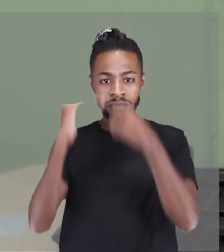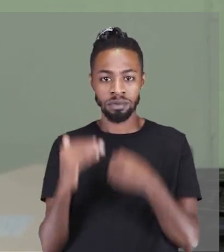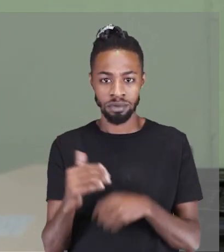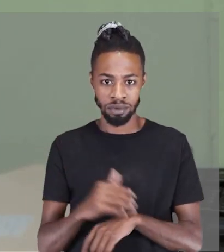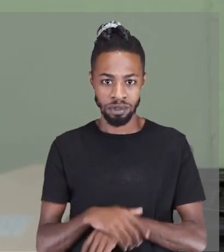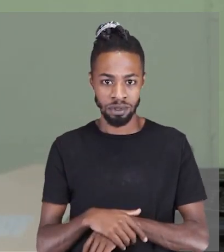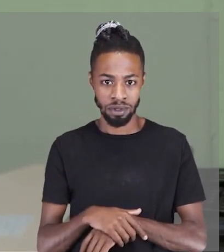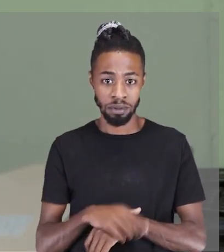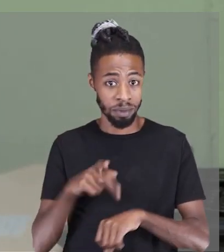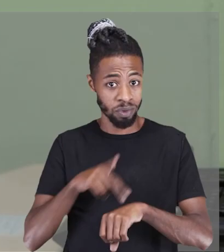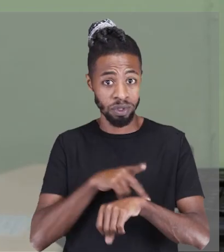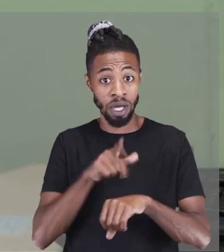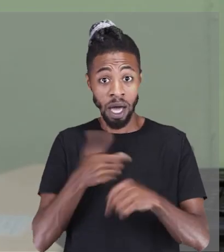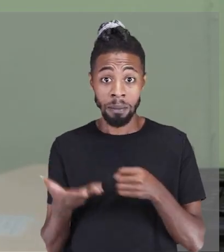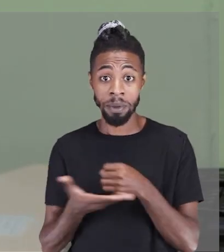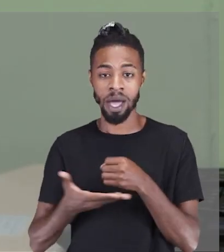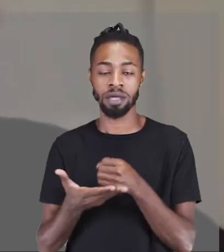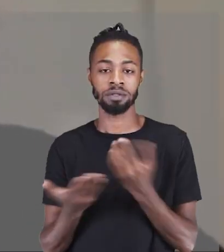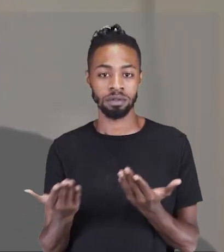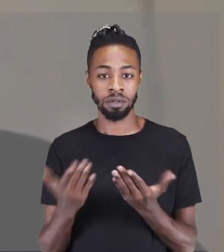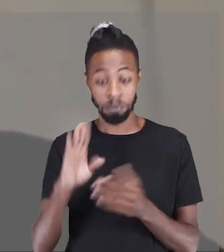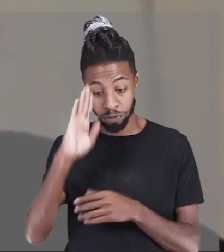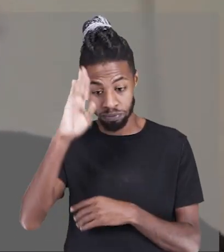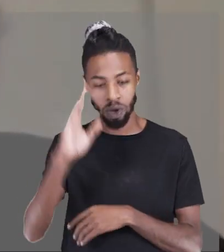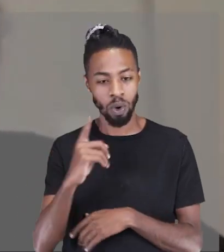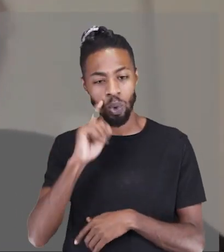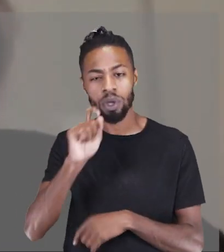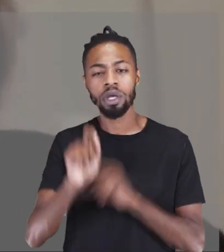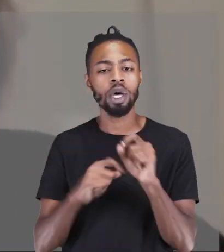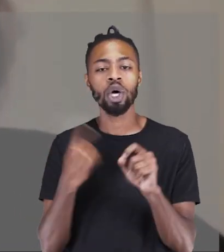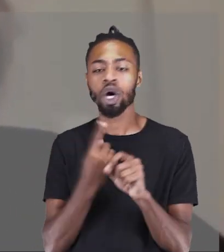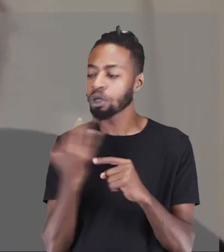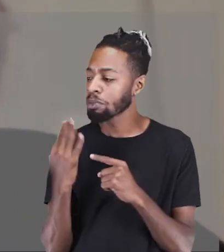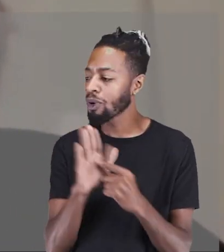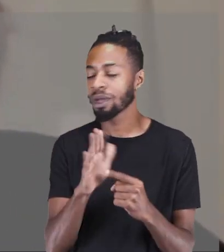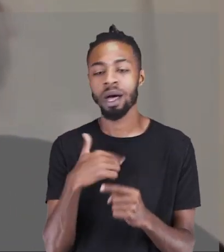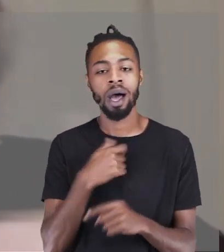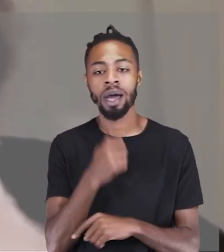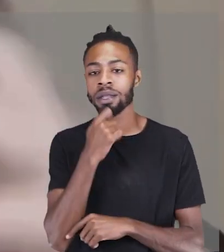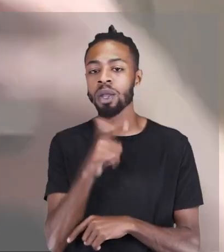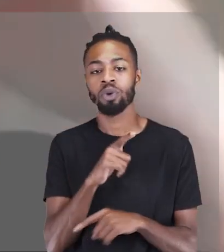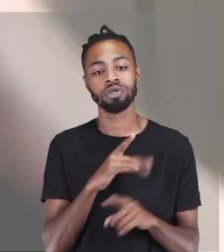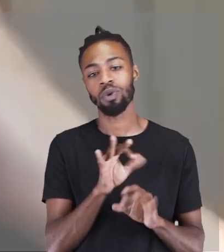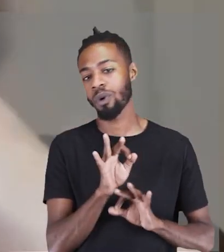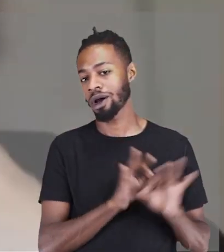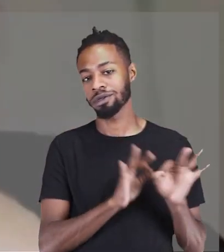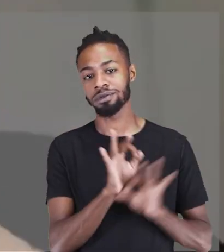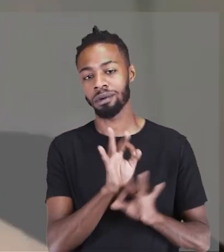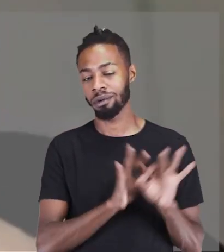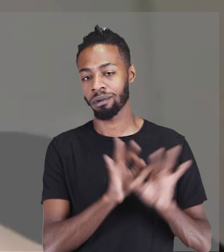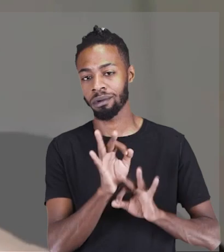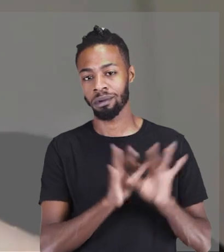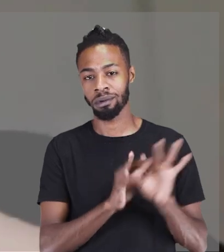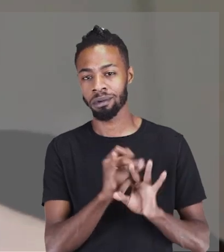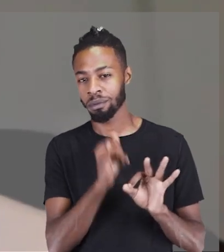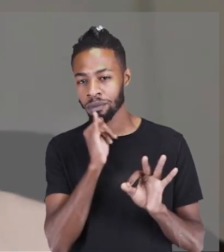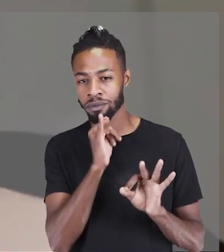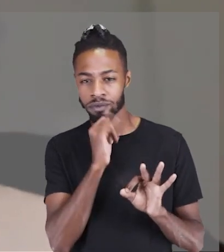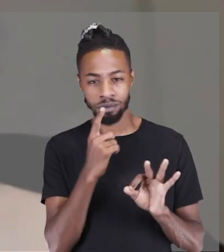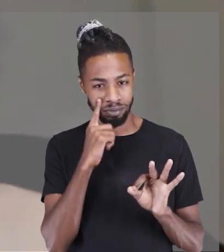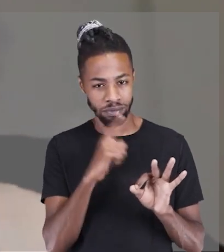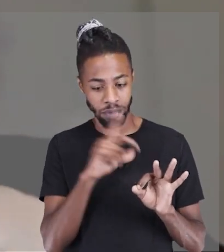degrau. Passa aqui primeiro para depois ir para lá. O que a gente está mostrando? Que a gente não conseguiu